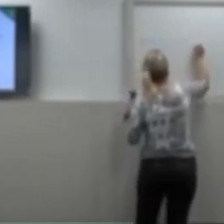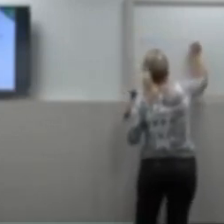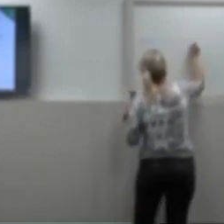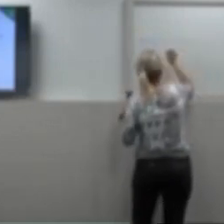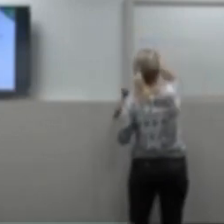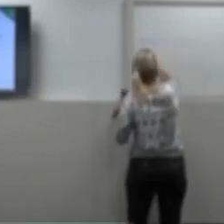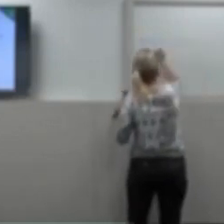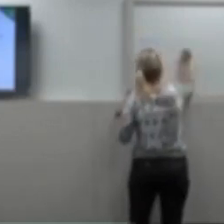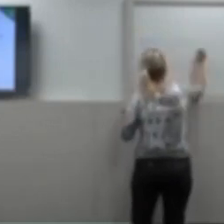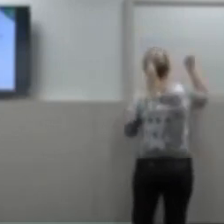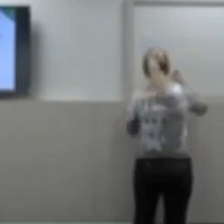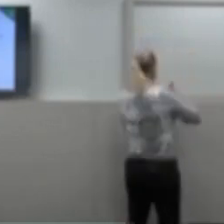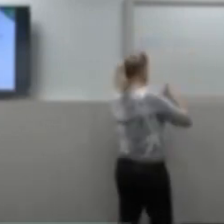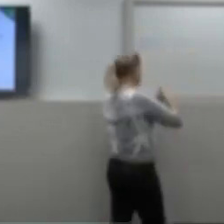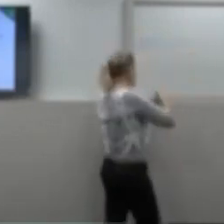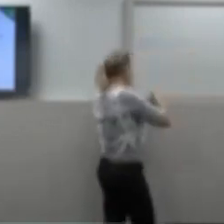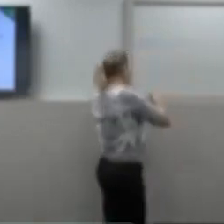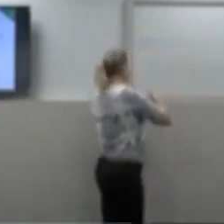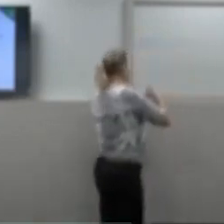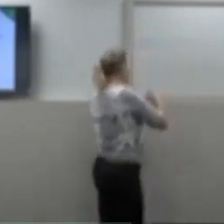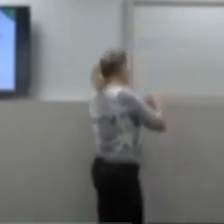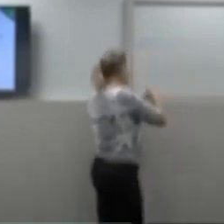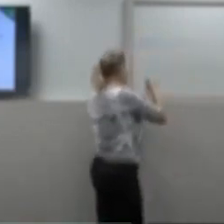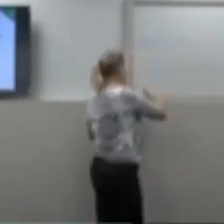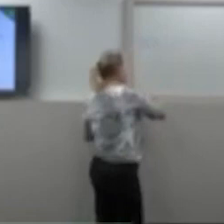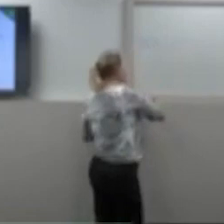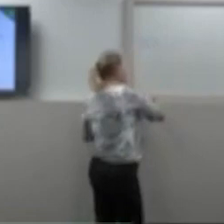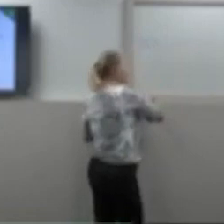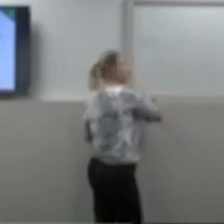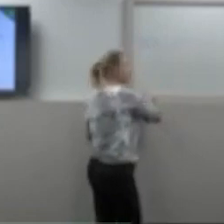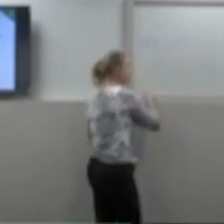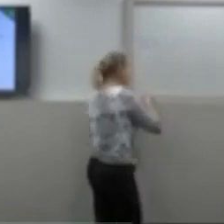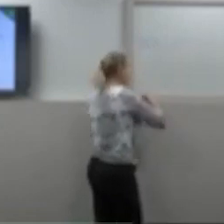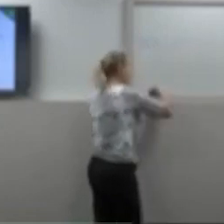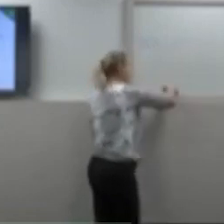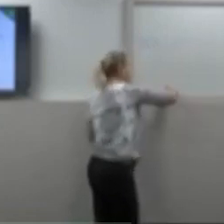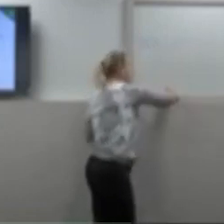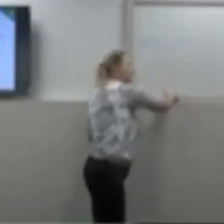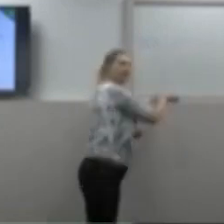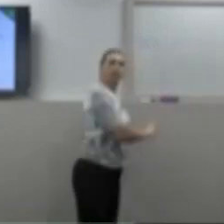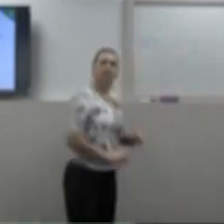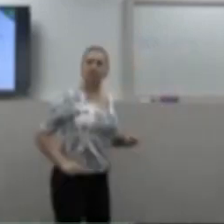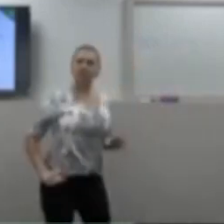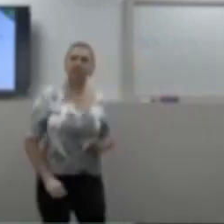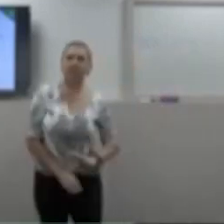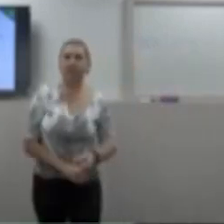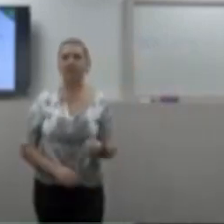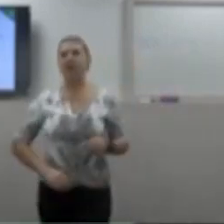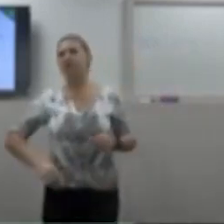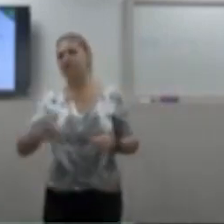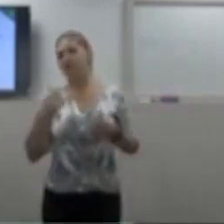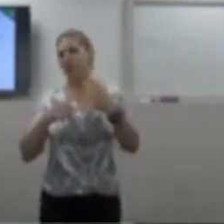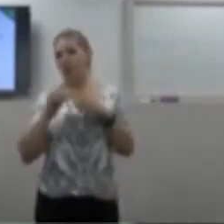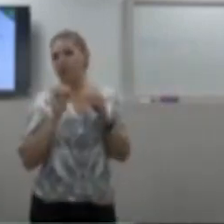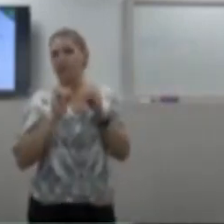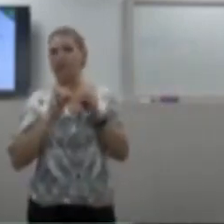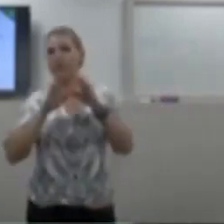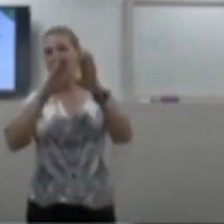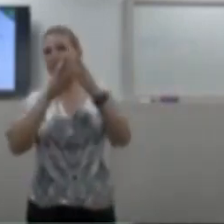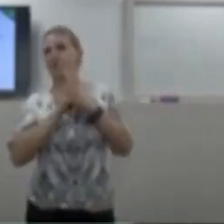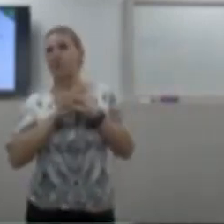Ampulheta. Ampulheta é uma forma de você contar o tempo. Contar o tempo.